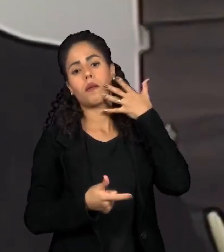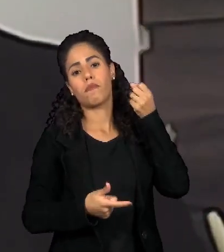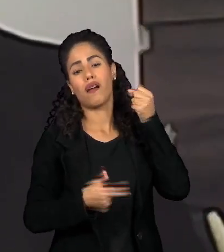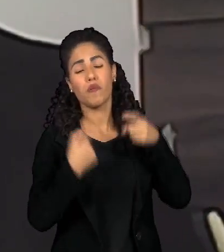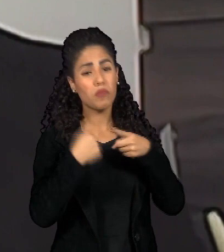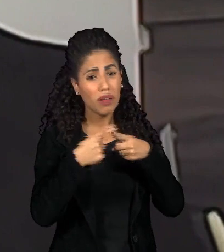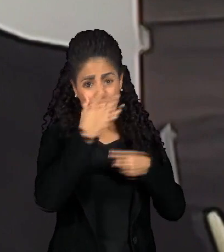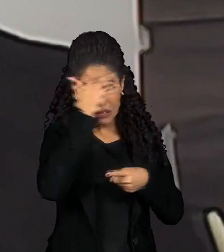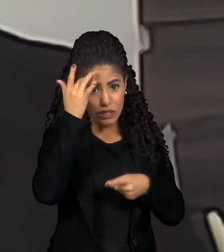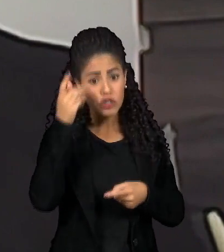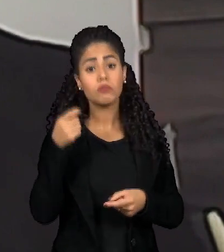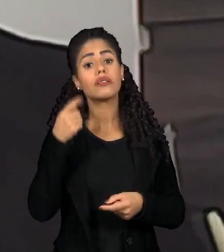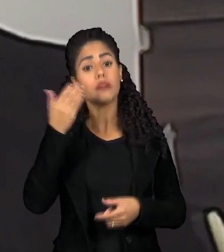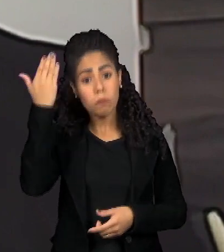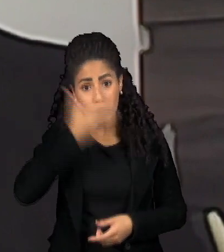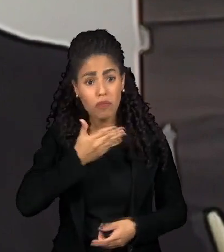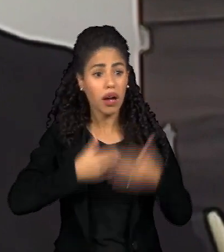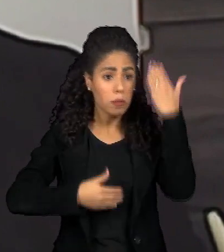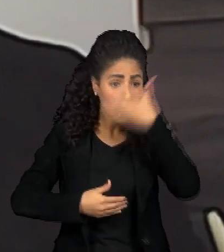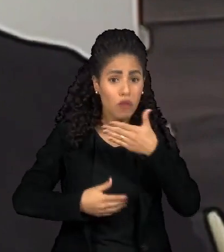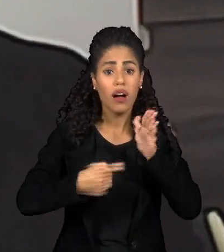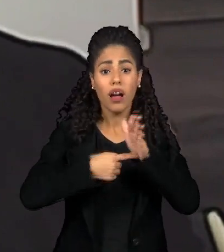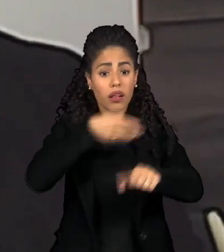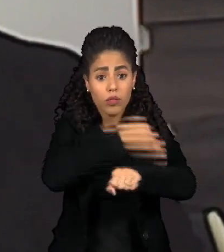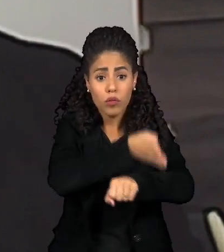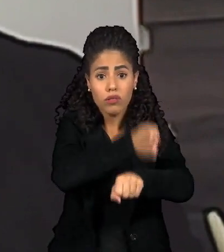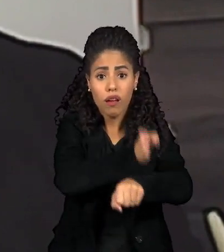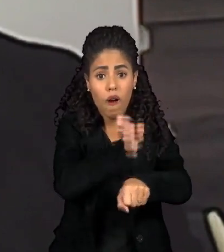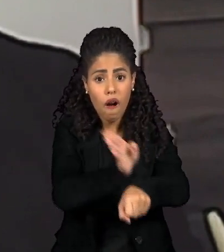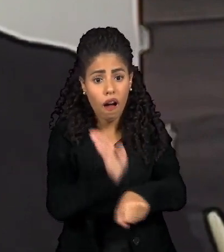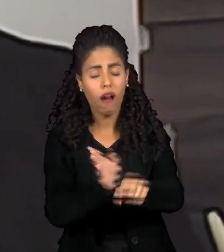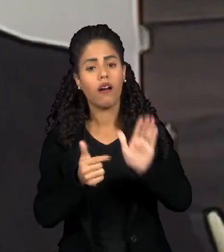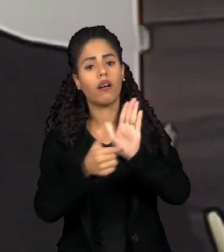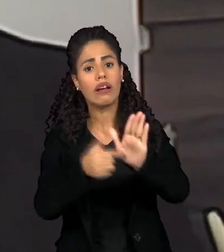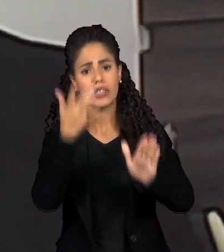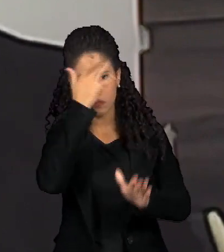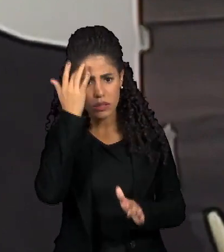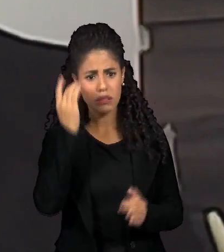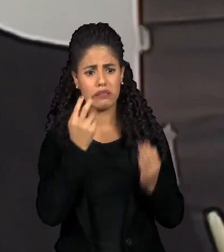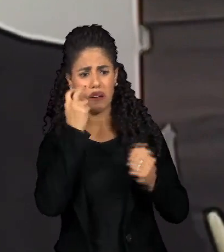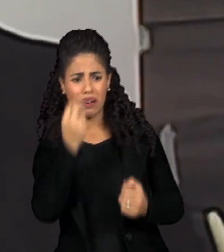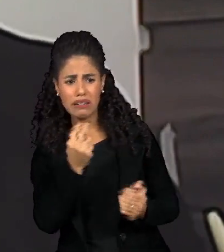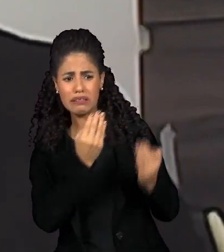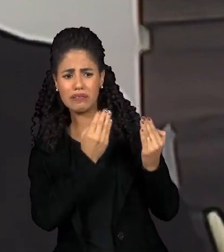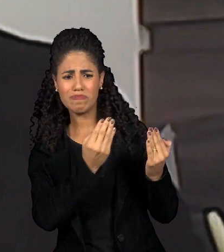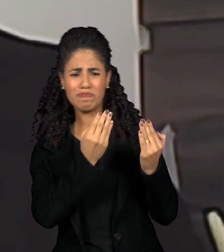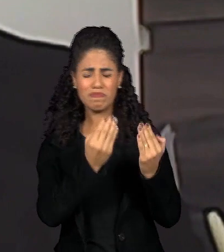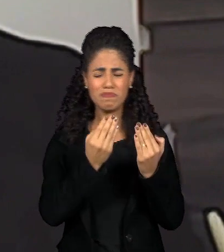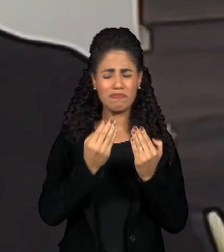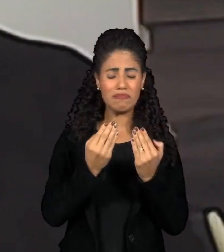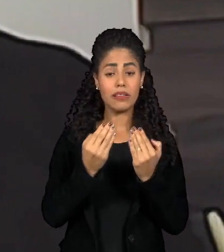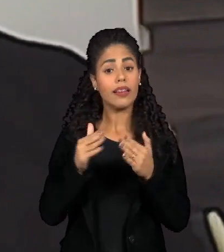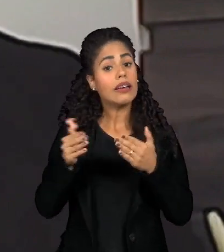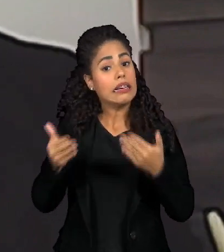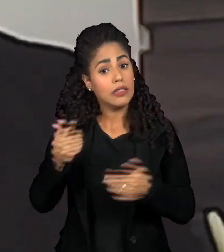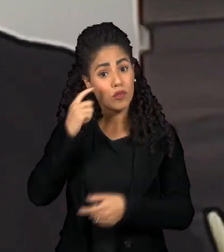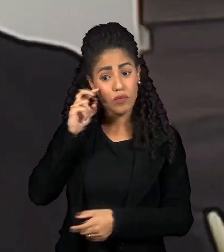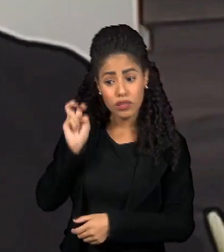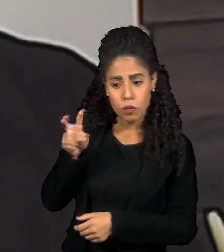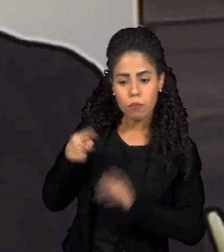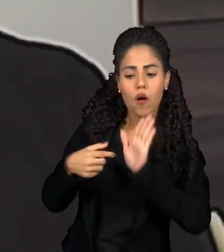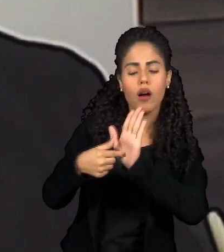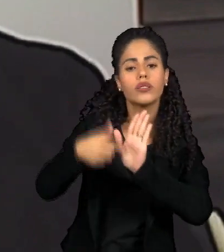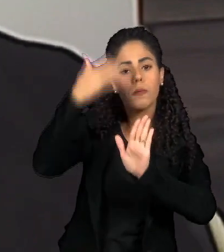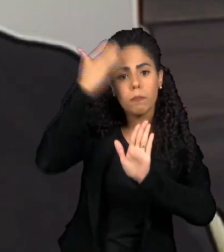chega, as pessoas sempre, você sente aquela desconfiança das pessoas. E só quando você mostra,